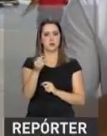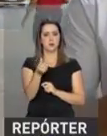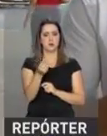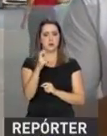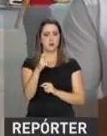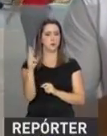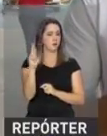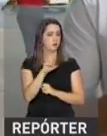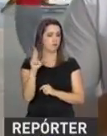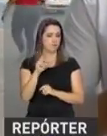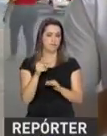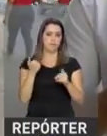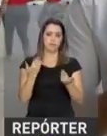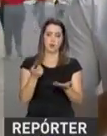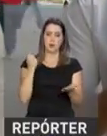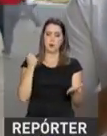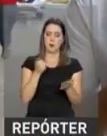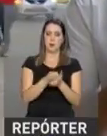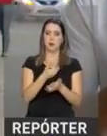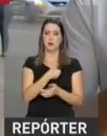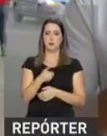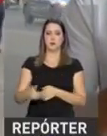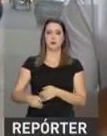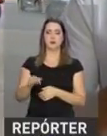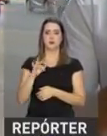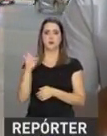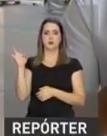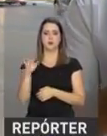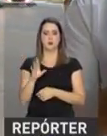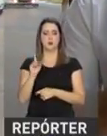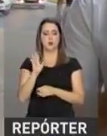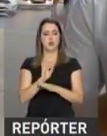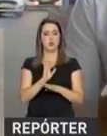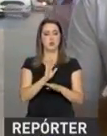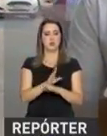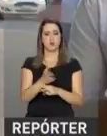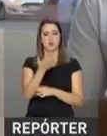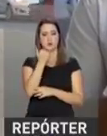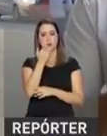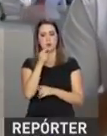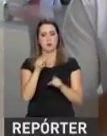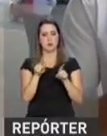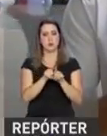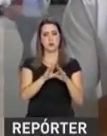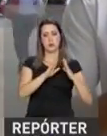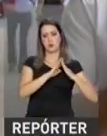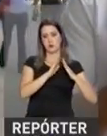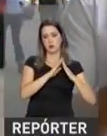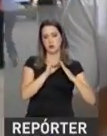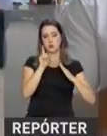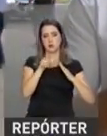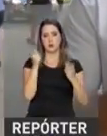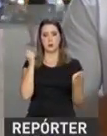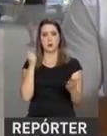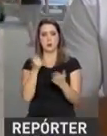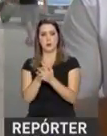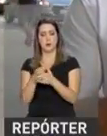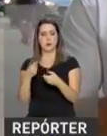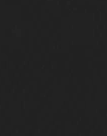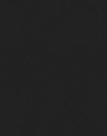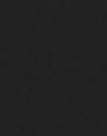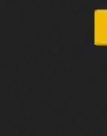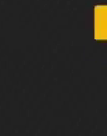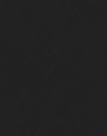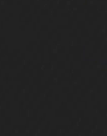R$ 11.865 e custeado pelo governo federal. Já os auxílios alimentação e moradia são pagos pelo